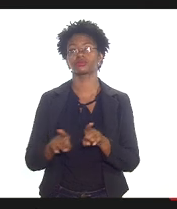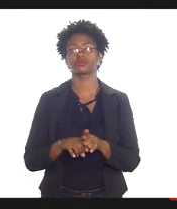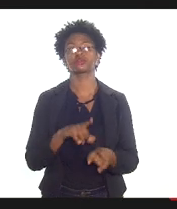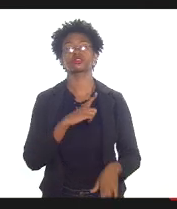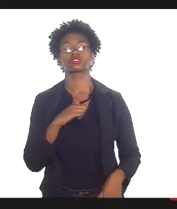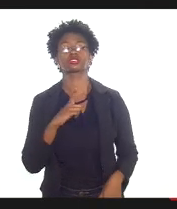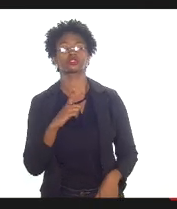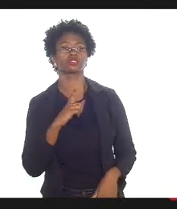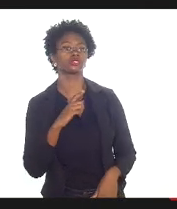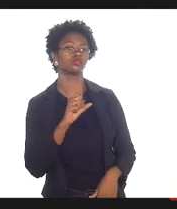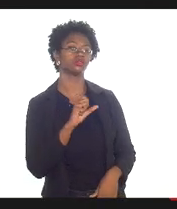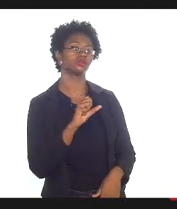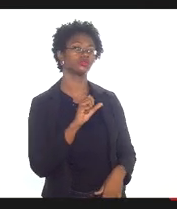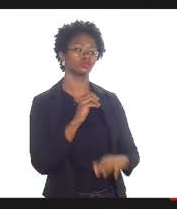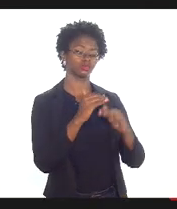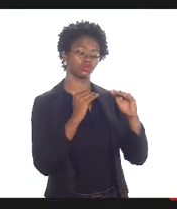Tupi,